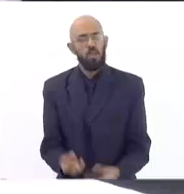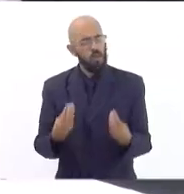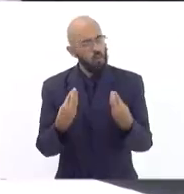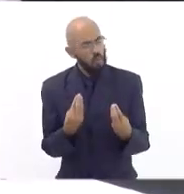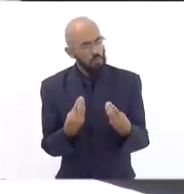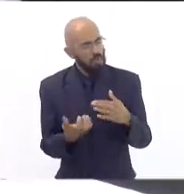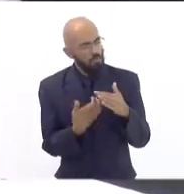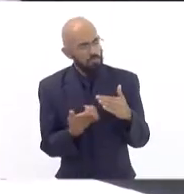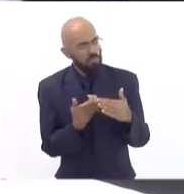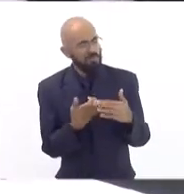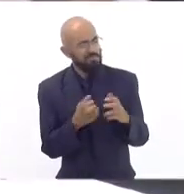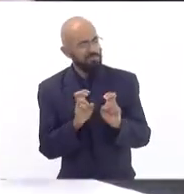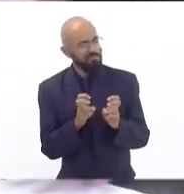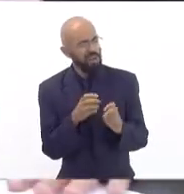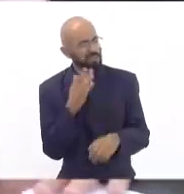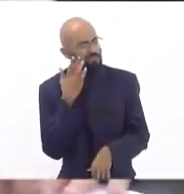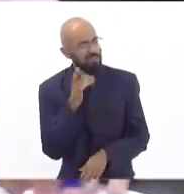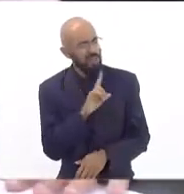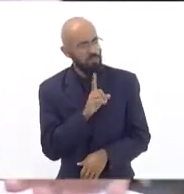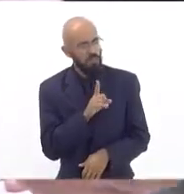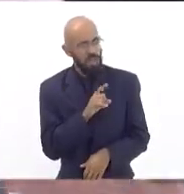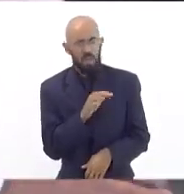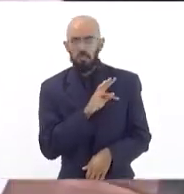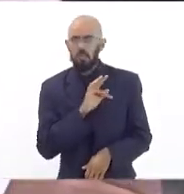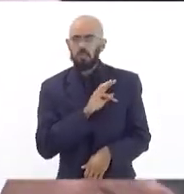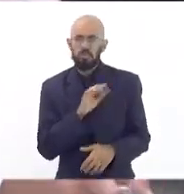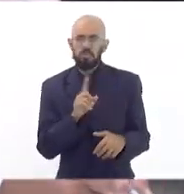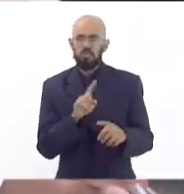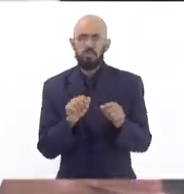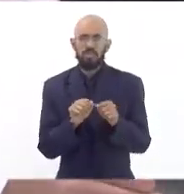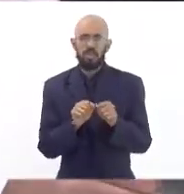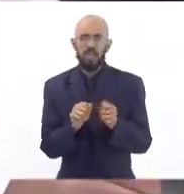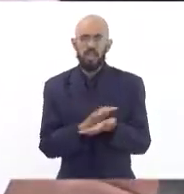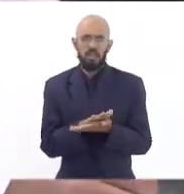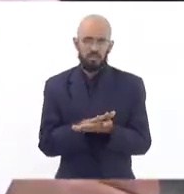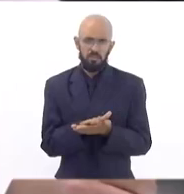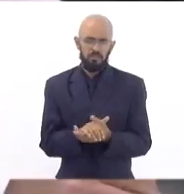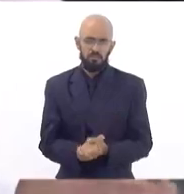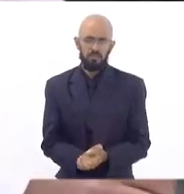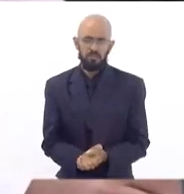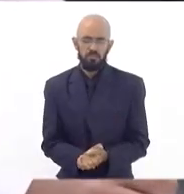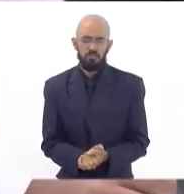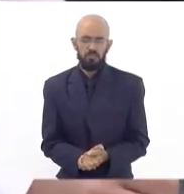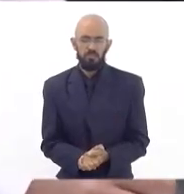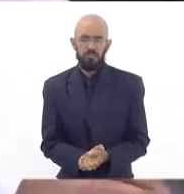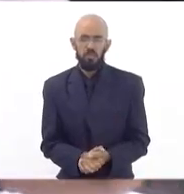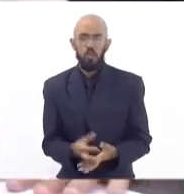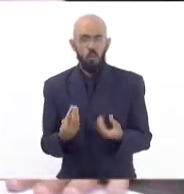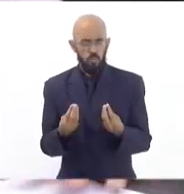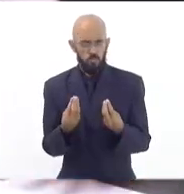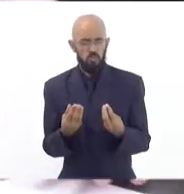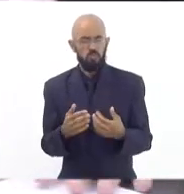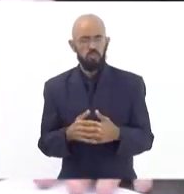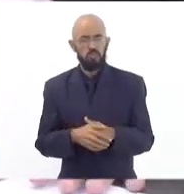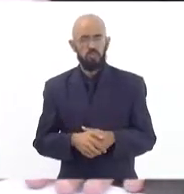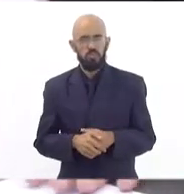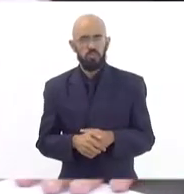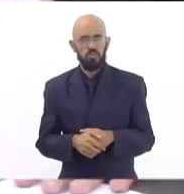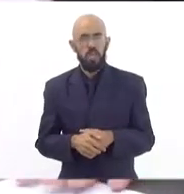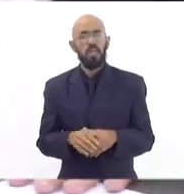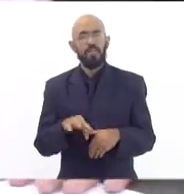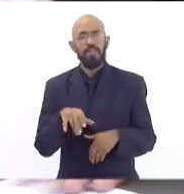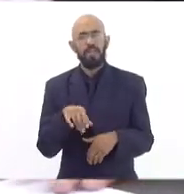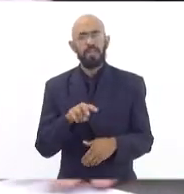SuperVia não reconhecimento como é que pode acreditar não entende que isso aconteça como é que pode a polícia civil não fazia simatri amento de quem tá levando